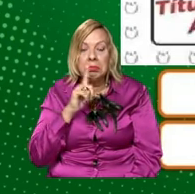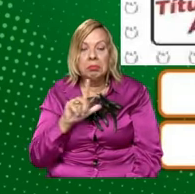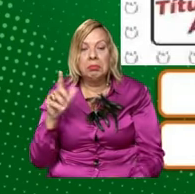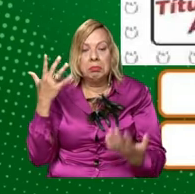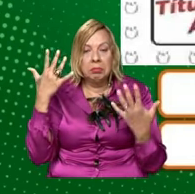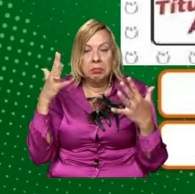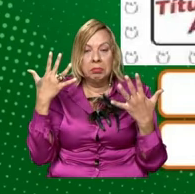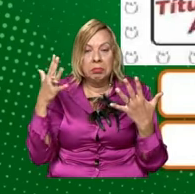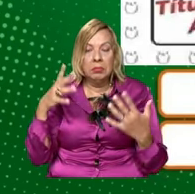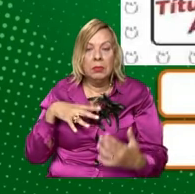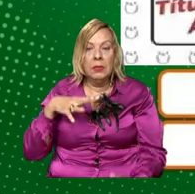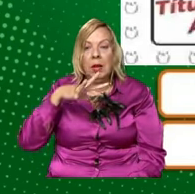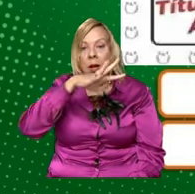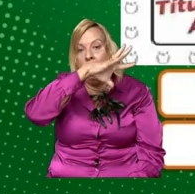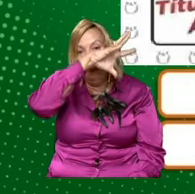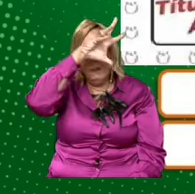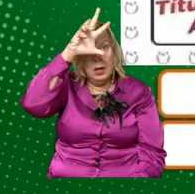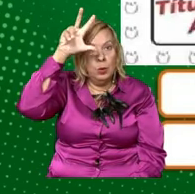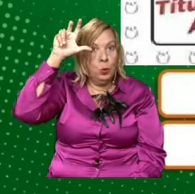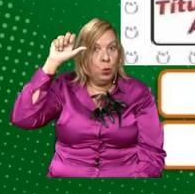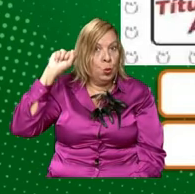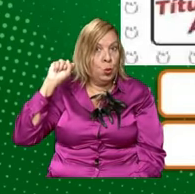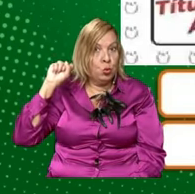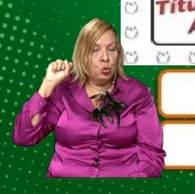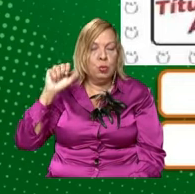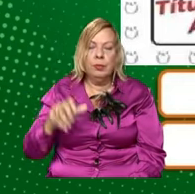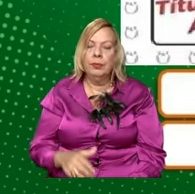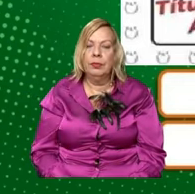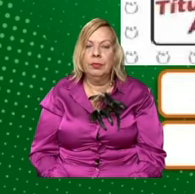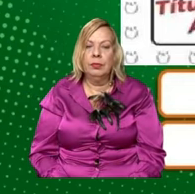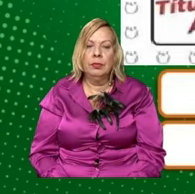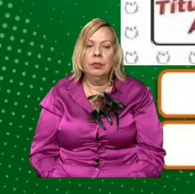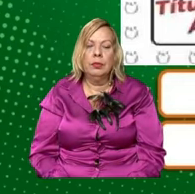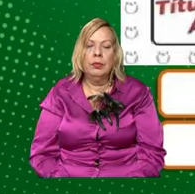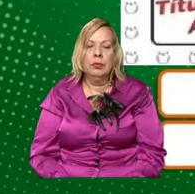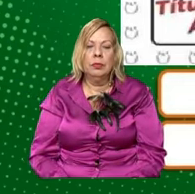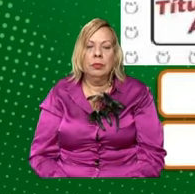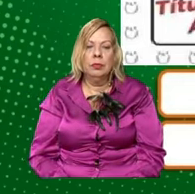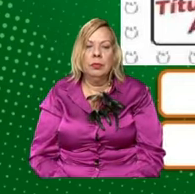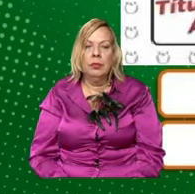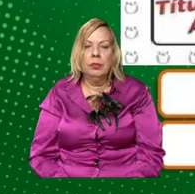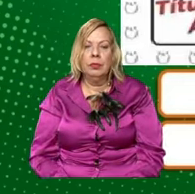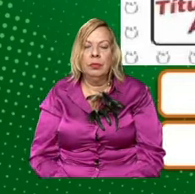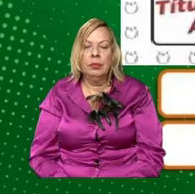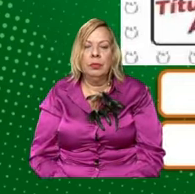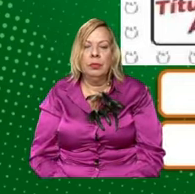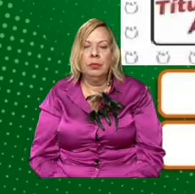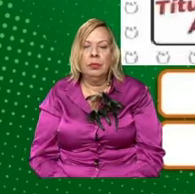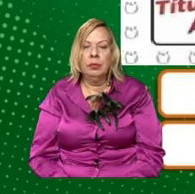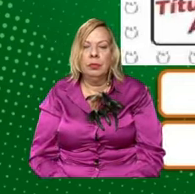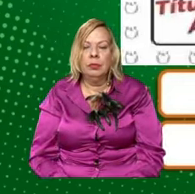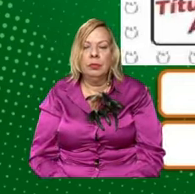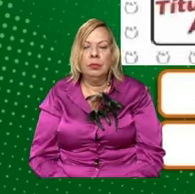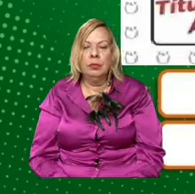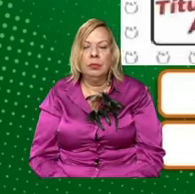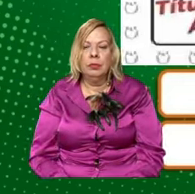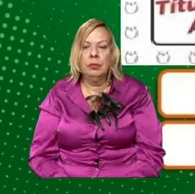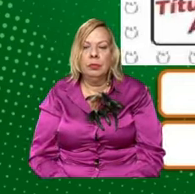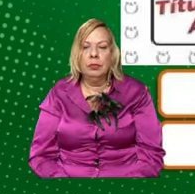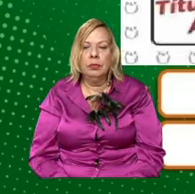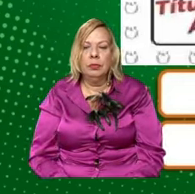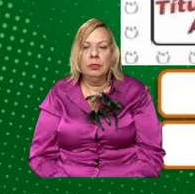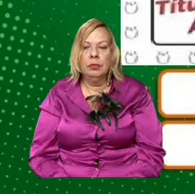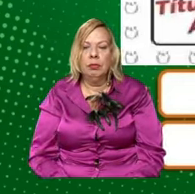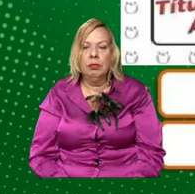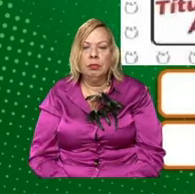faturou! Anísio Santos da Silva é de São José dos Quatro Marcos. Olha